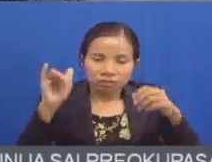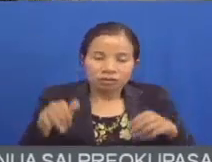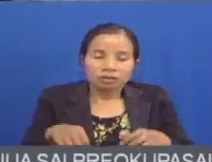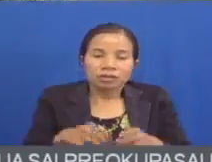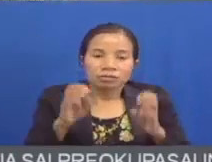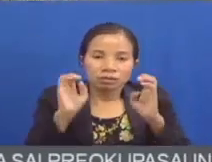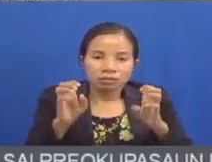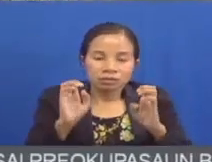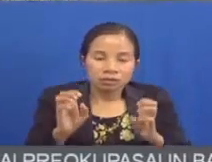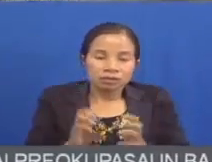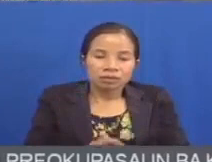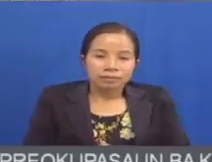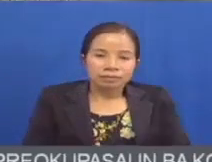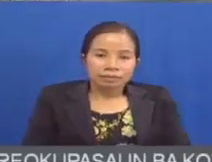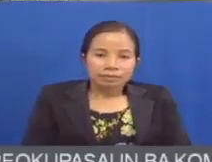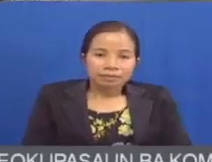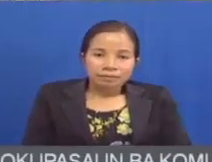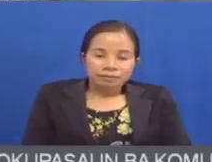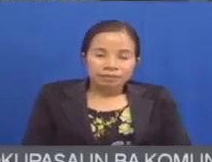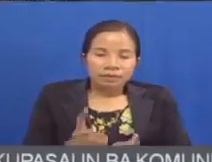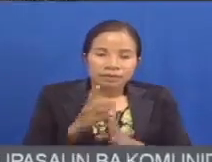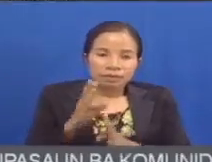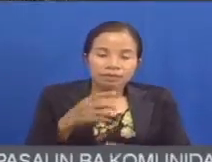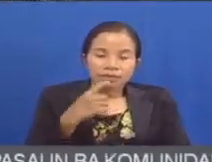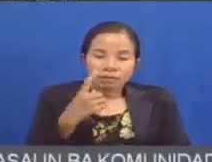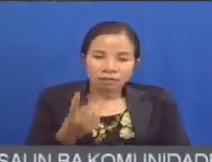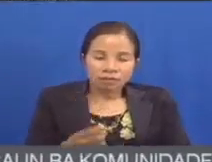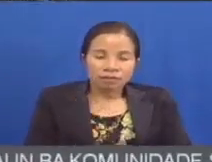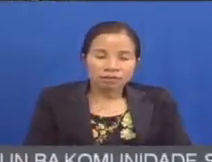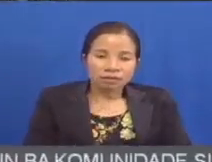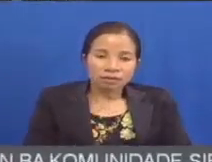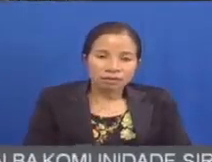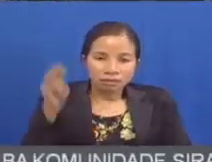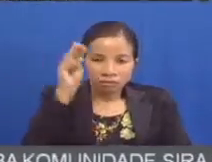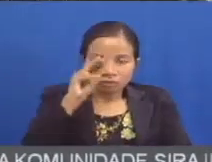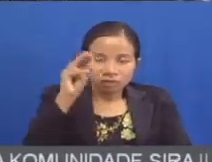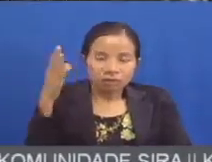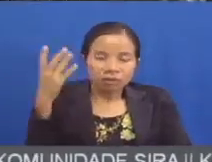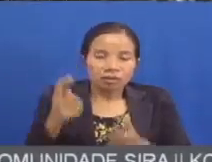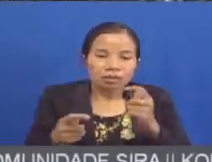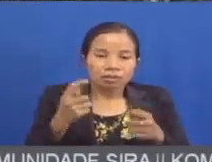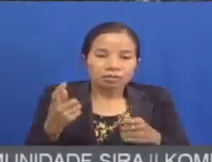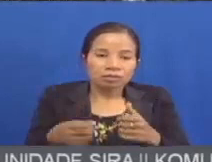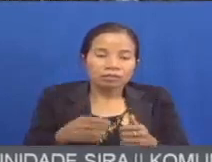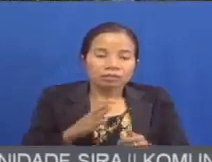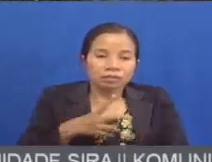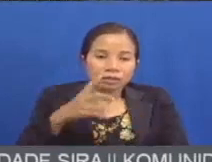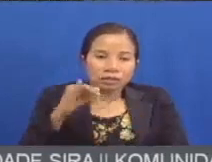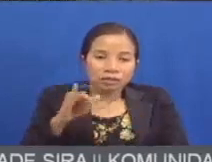carácter urgência. Dirigente ne relata, durante monitorização e a tribunal primeira instância